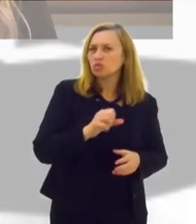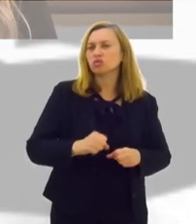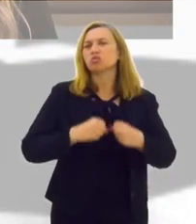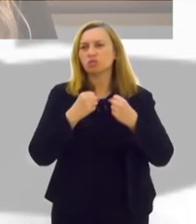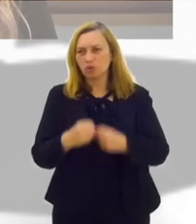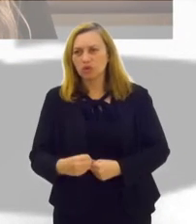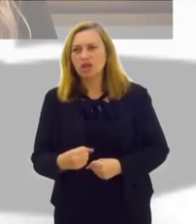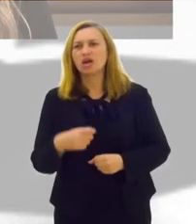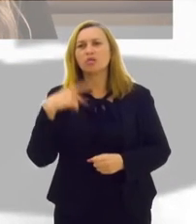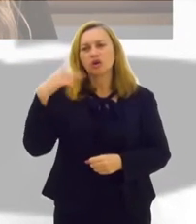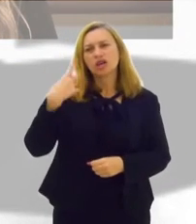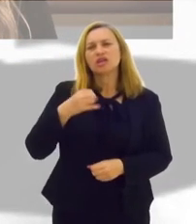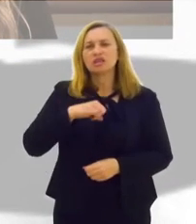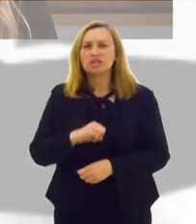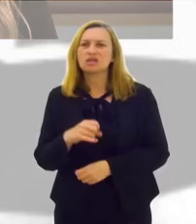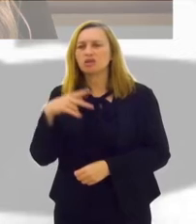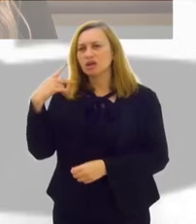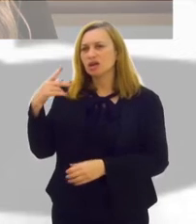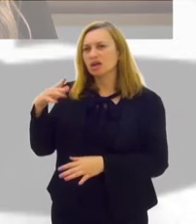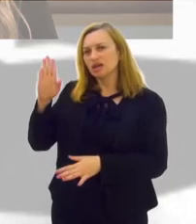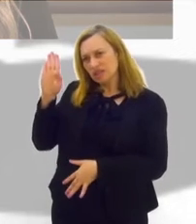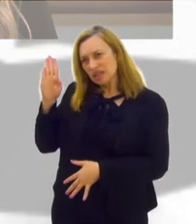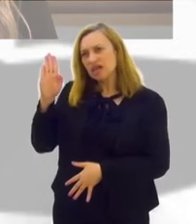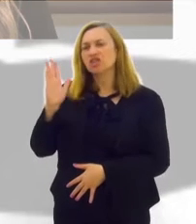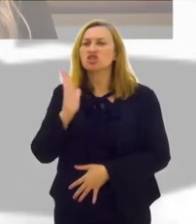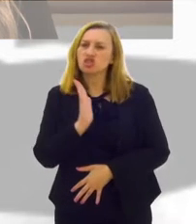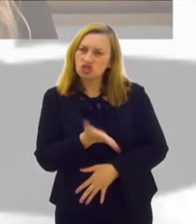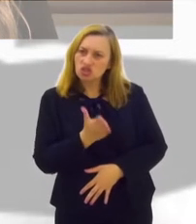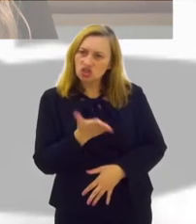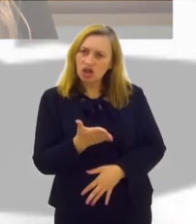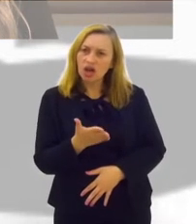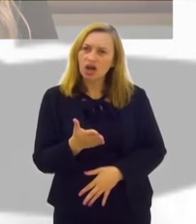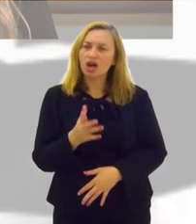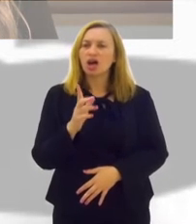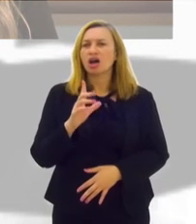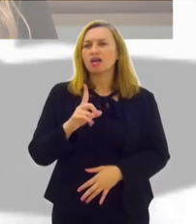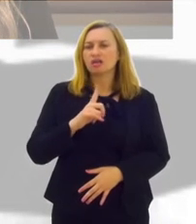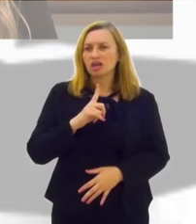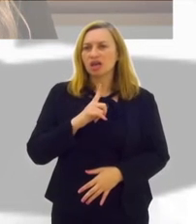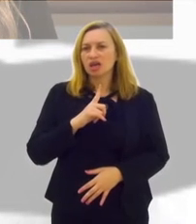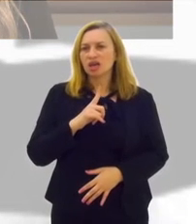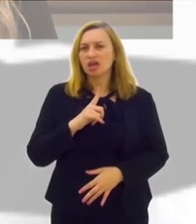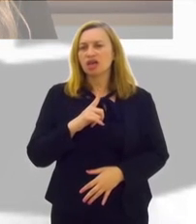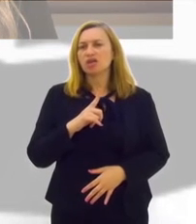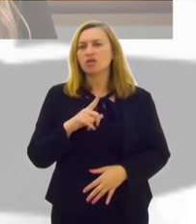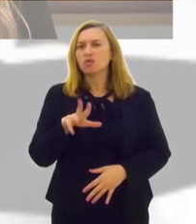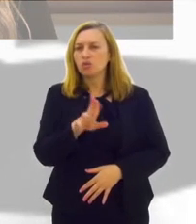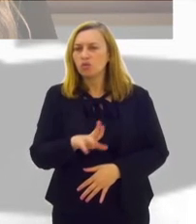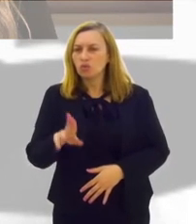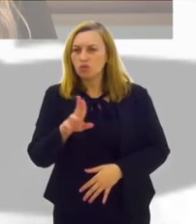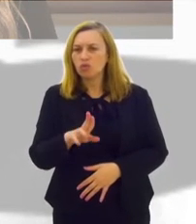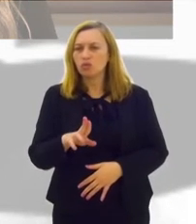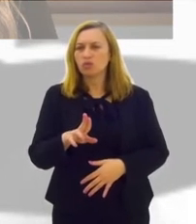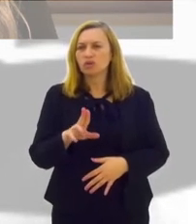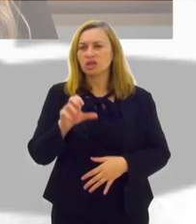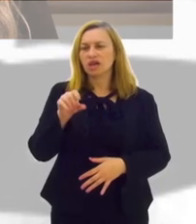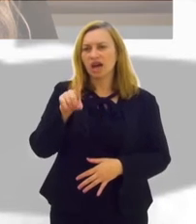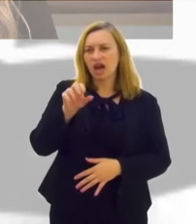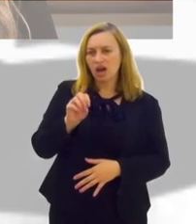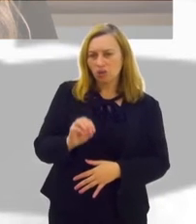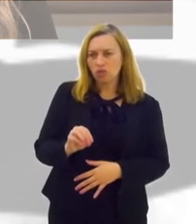poder político, se o candidato que já é detentor de algum cargo público está utilizando